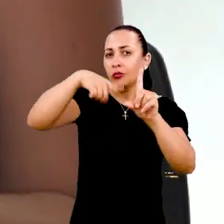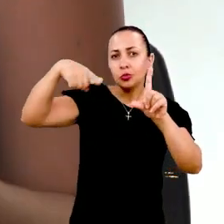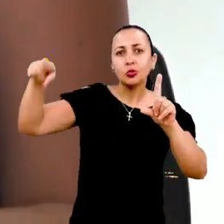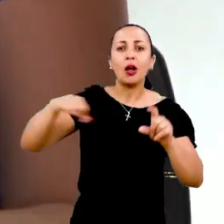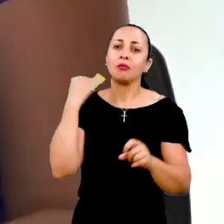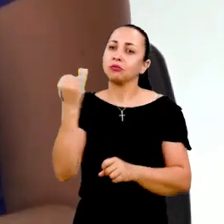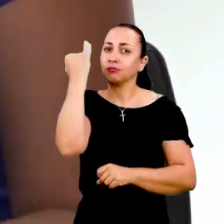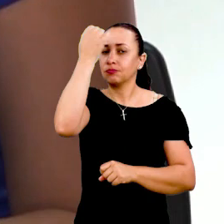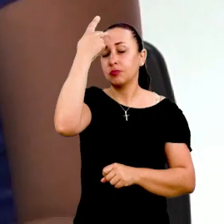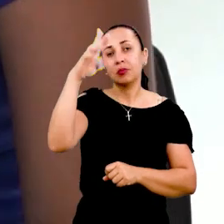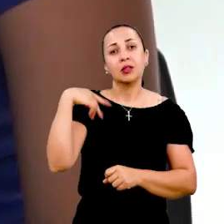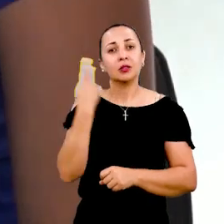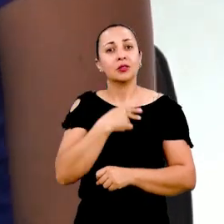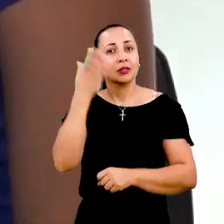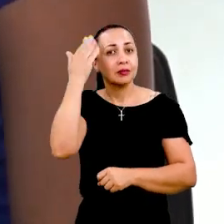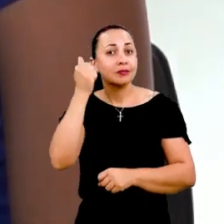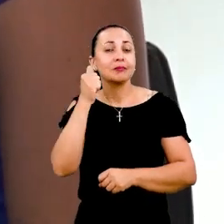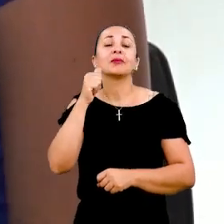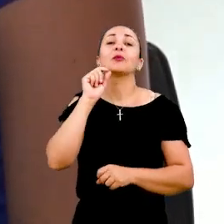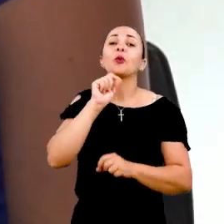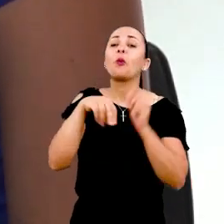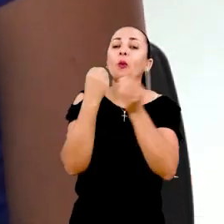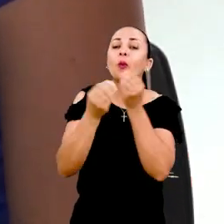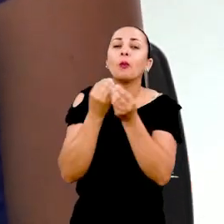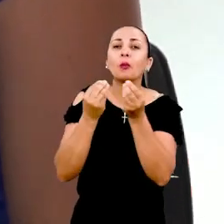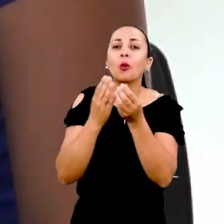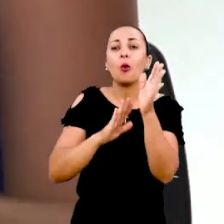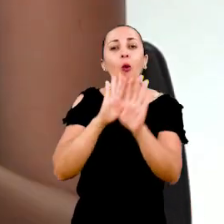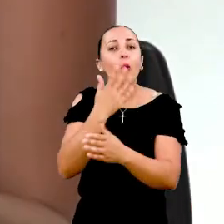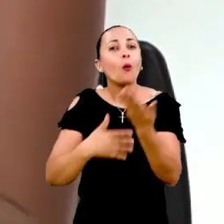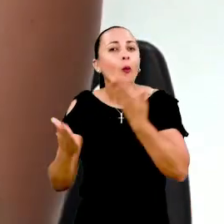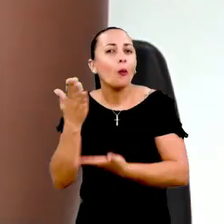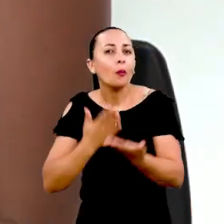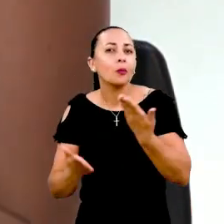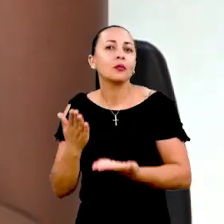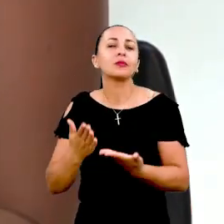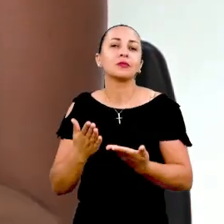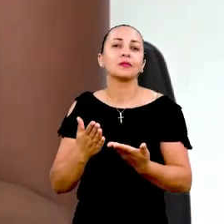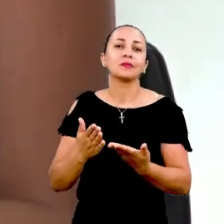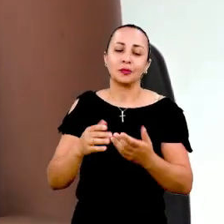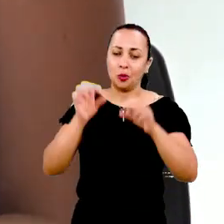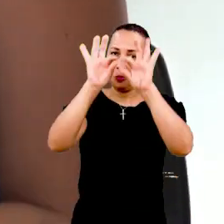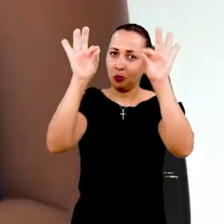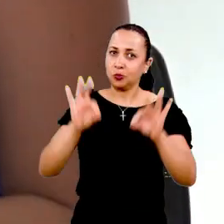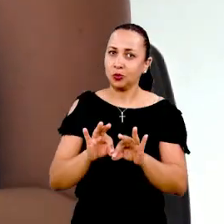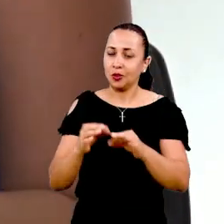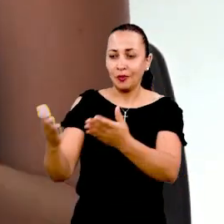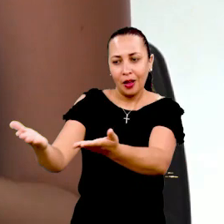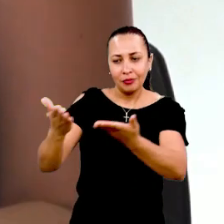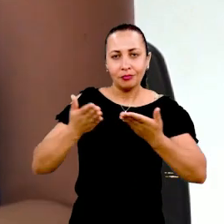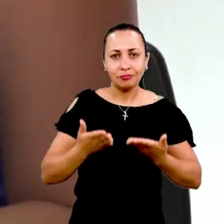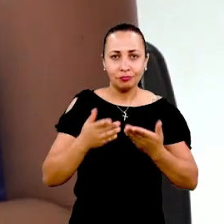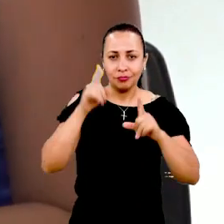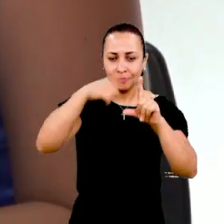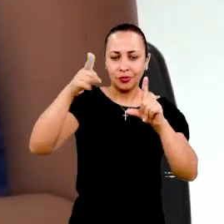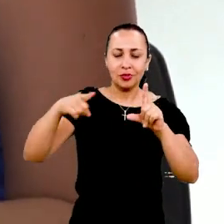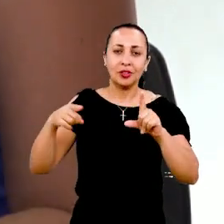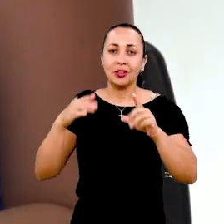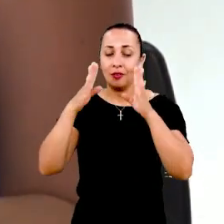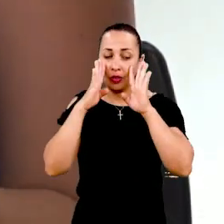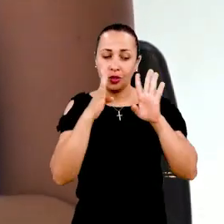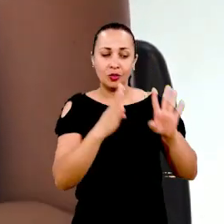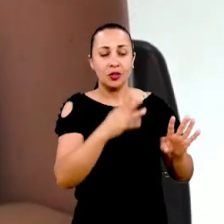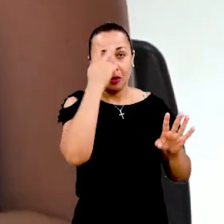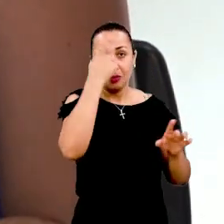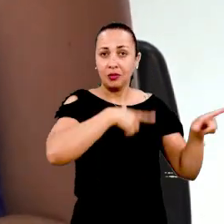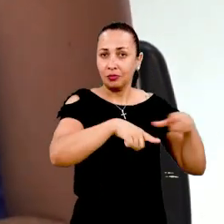gente tomar a decisão, para decidir o que a gente precisa fazer para cuidar dos cavalos marinhos. Então o projeto ele vai fornecer esses dados que vão direcionar as ações